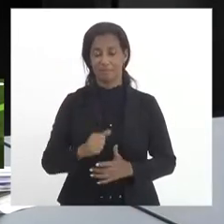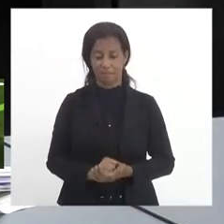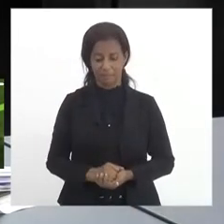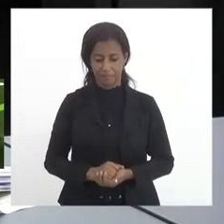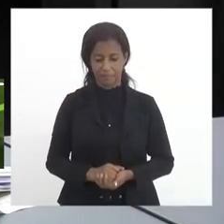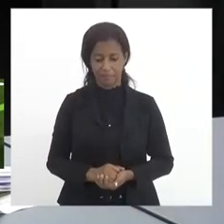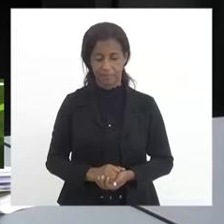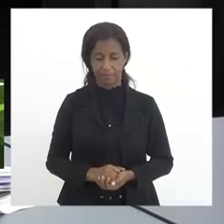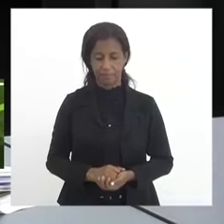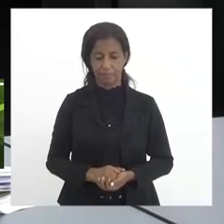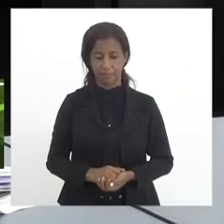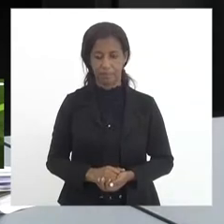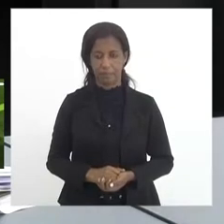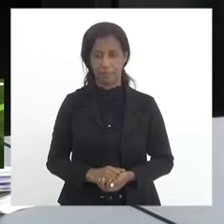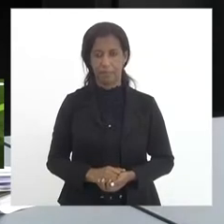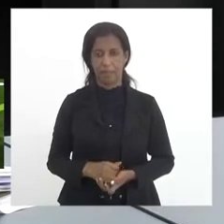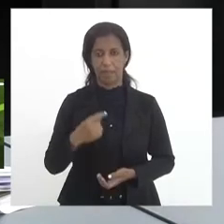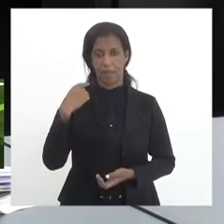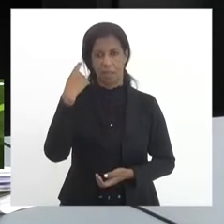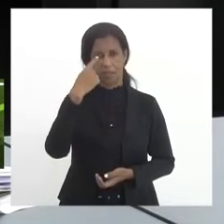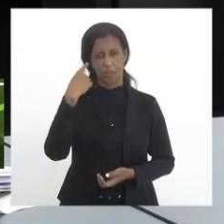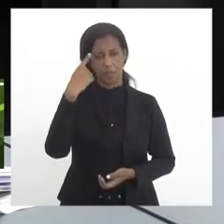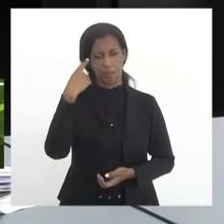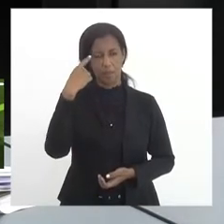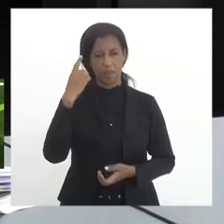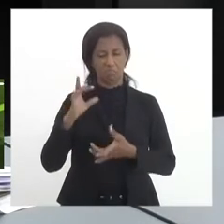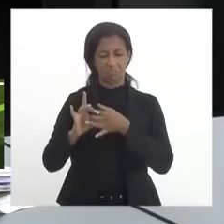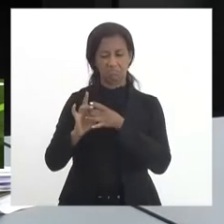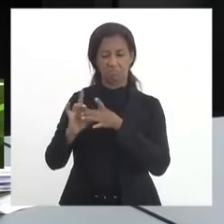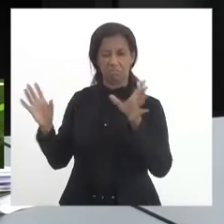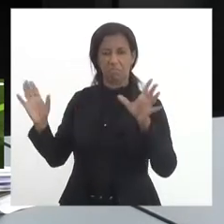Espanha liberou para os brasileiros, né,